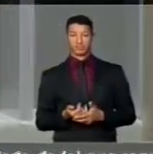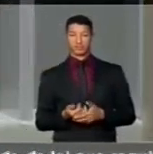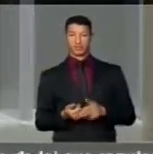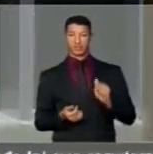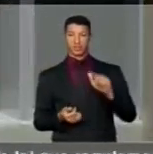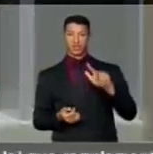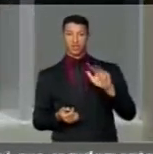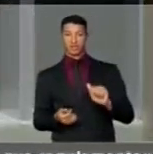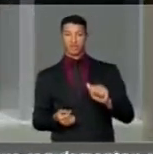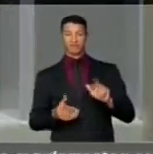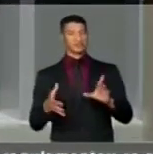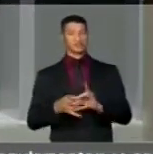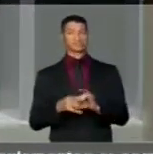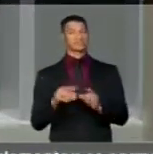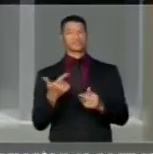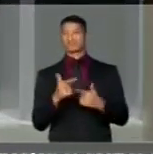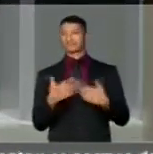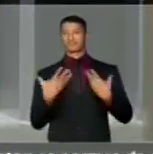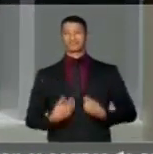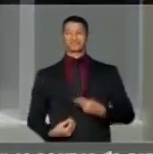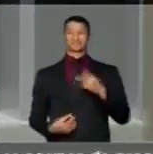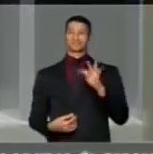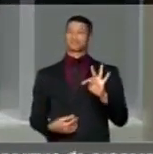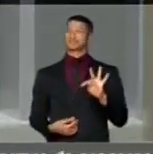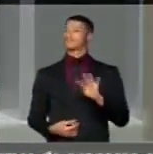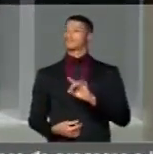alva e impoluta não cola mais com o PT.